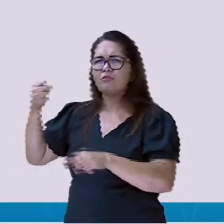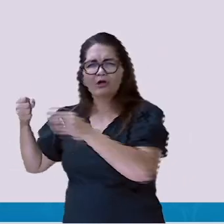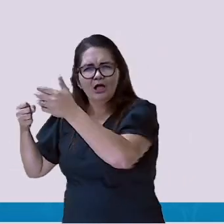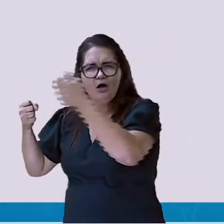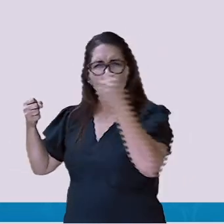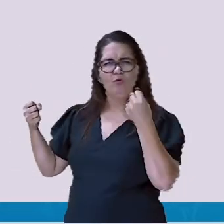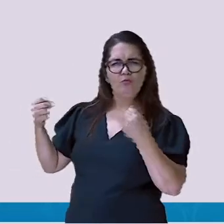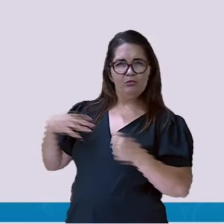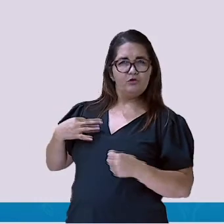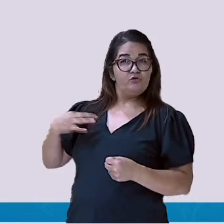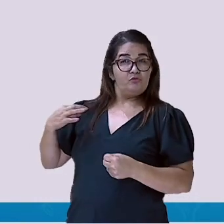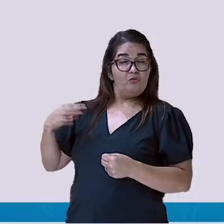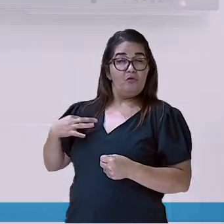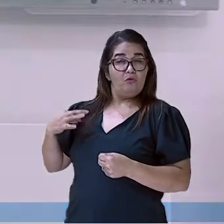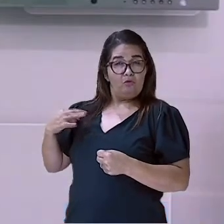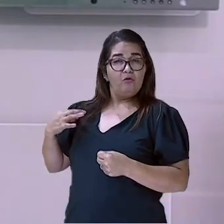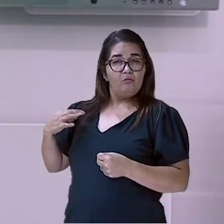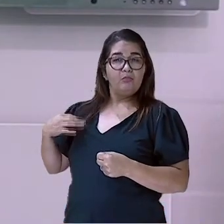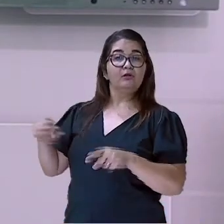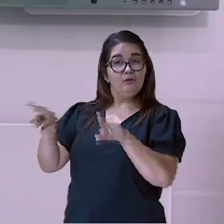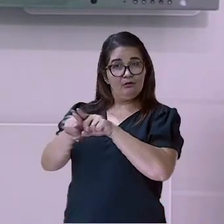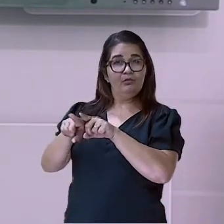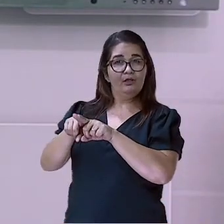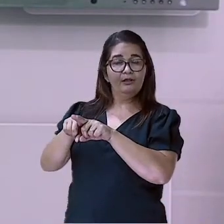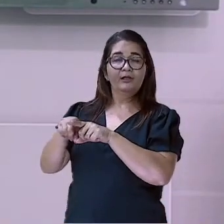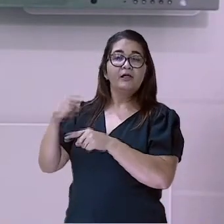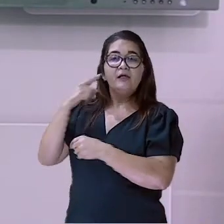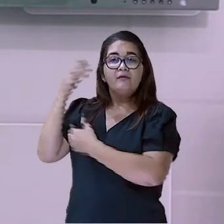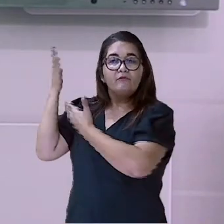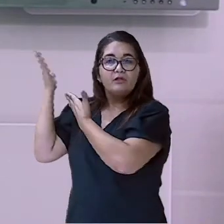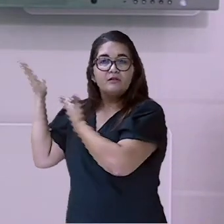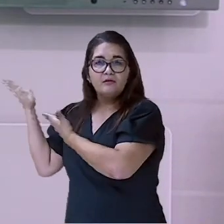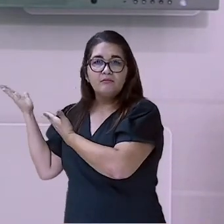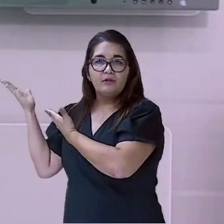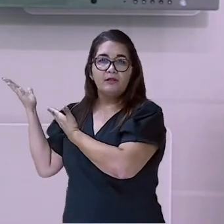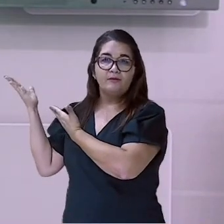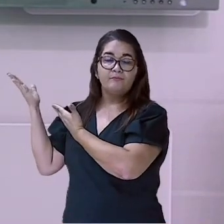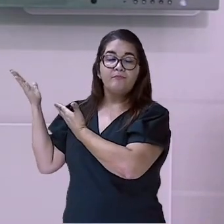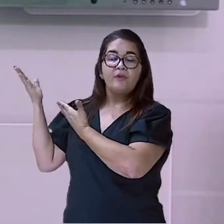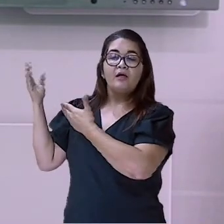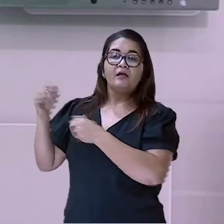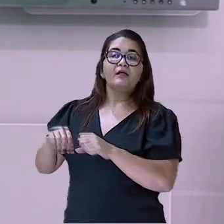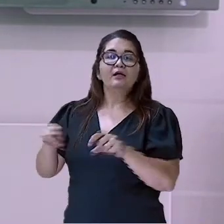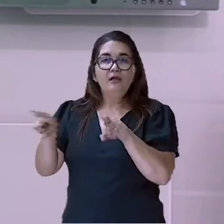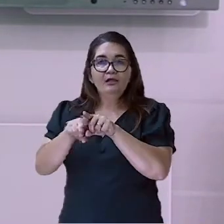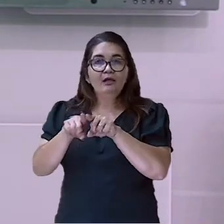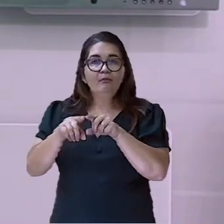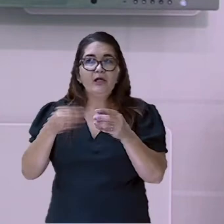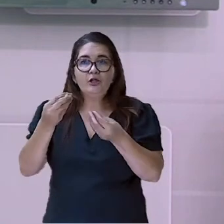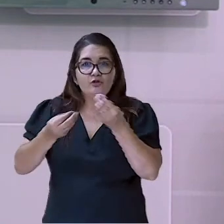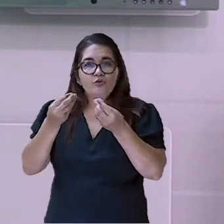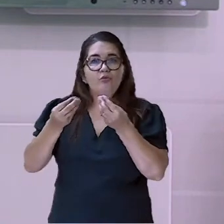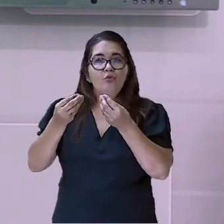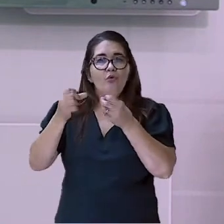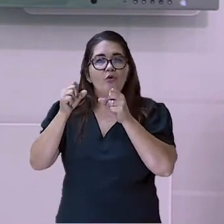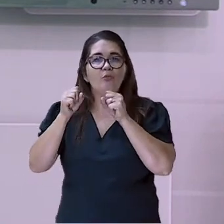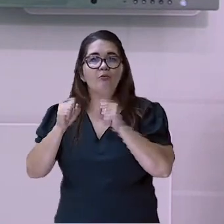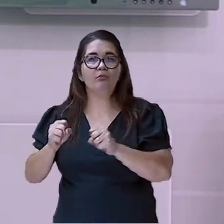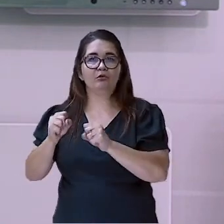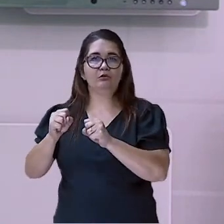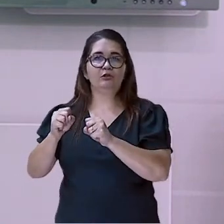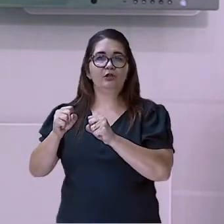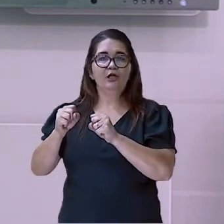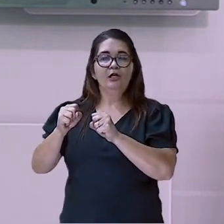pessoas querem trabalhar muito na agricultura e na pecuária, né, na criação de gado. Então, eles